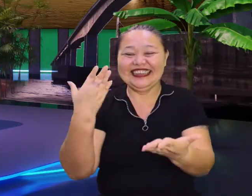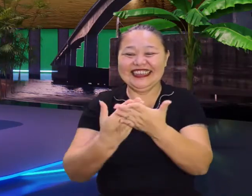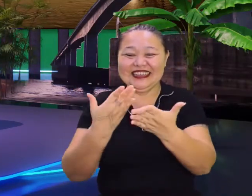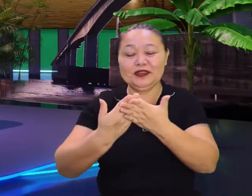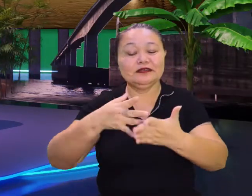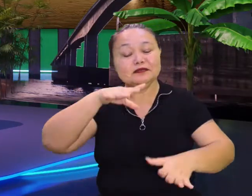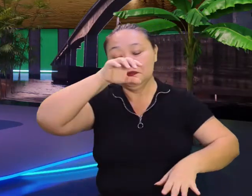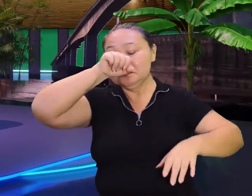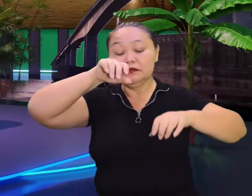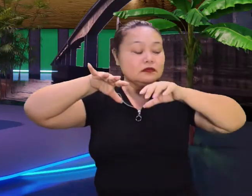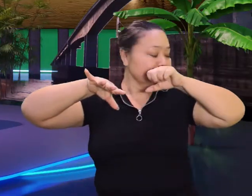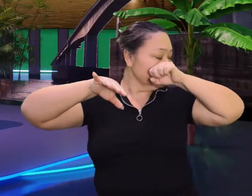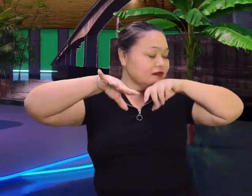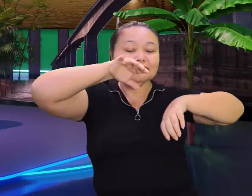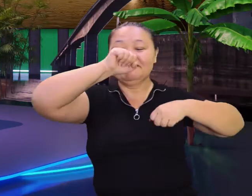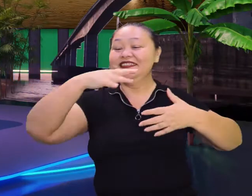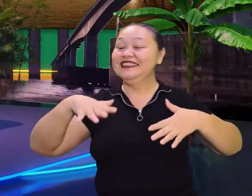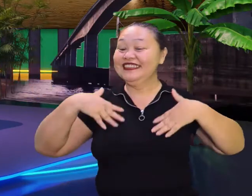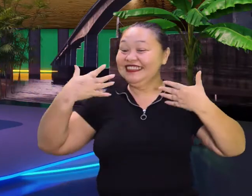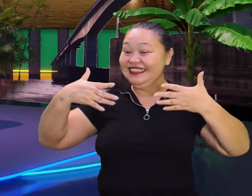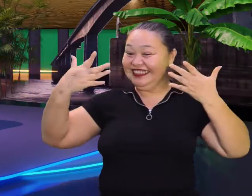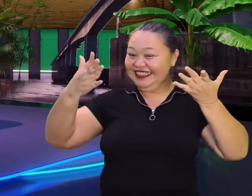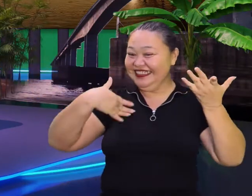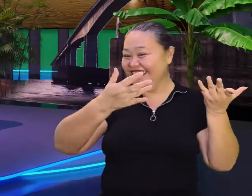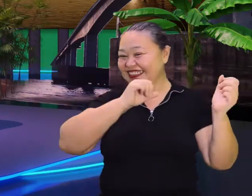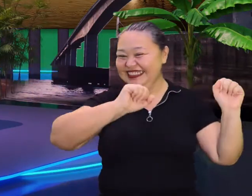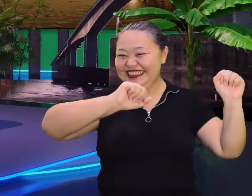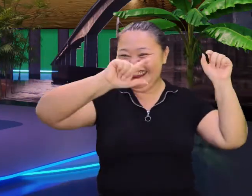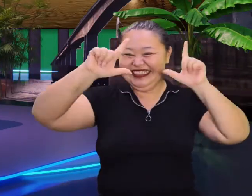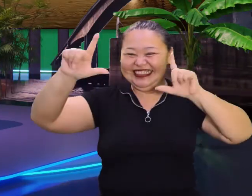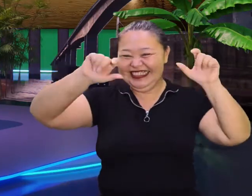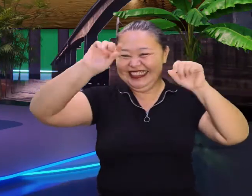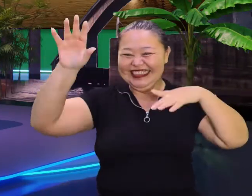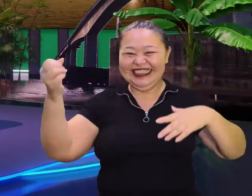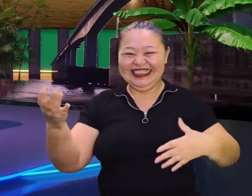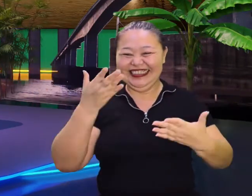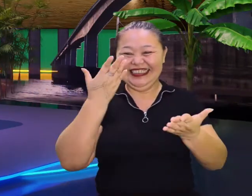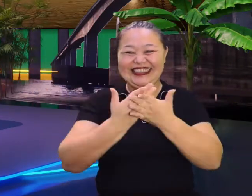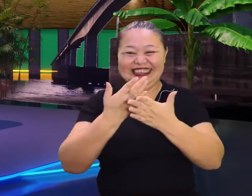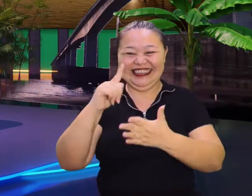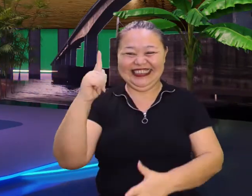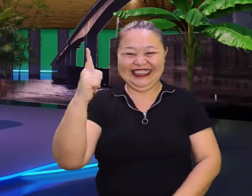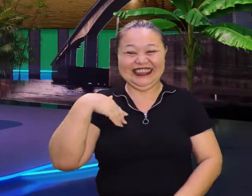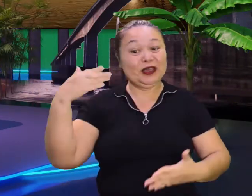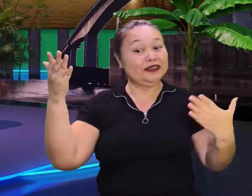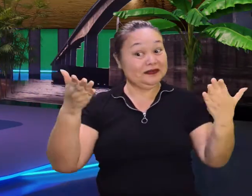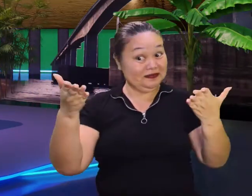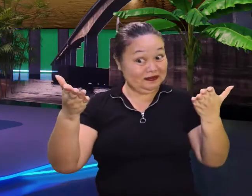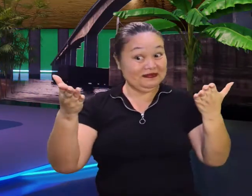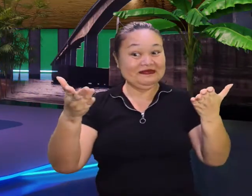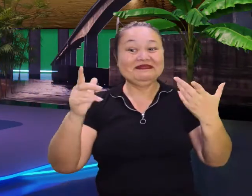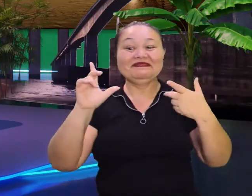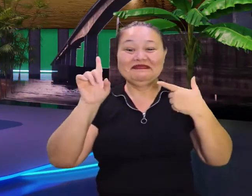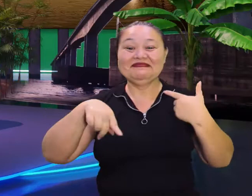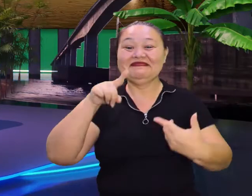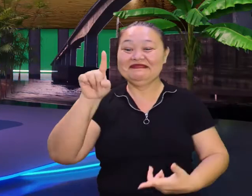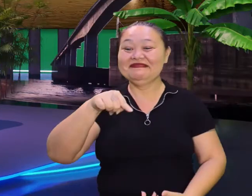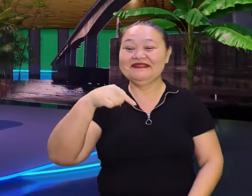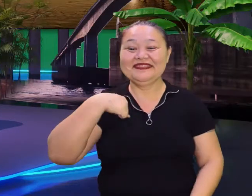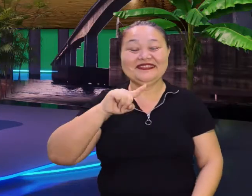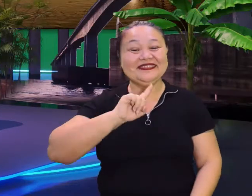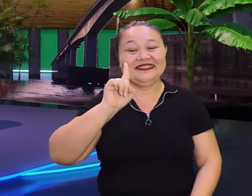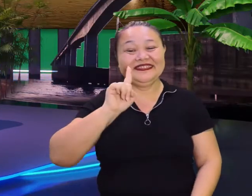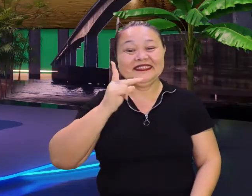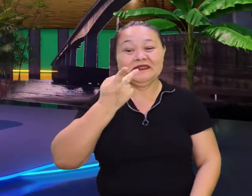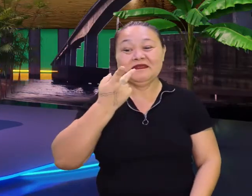tá cheirosinho, todo mundo tá alegre e vamos lá pro quadro para começar essa nova aula de geografia hoje, né, professor Jorge? É, Rogério, é isso aí. Não, e